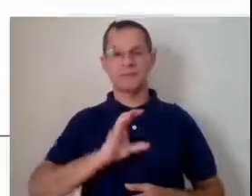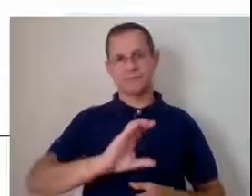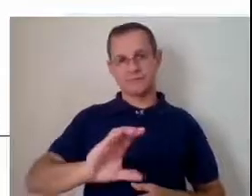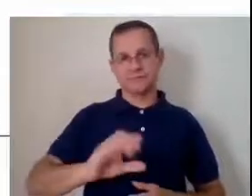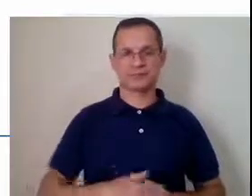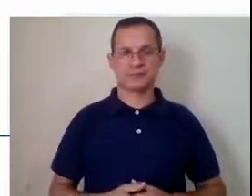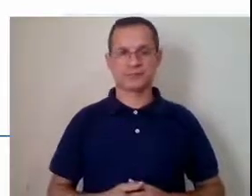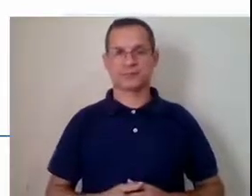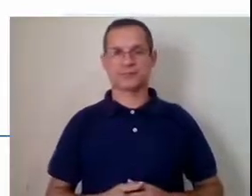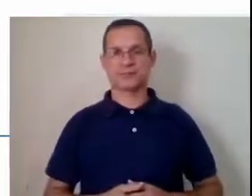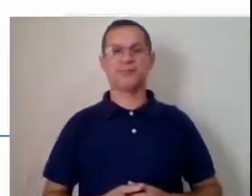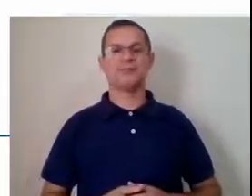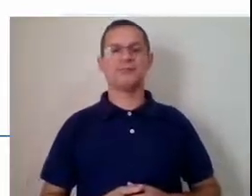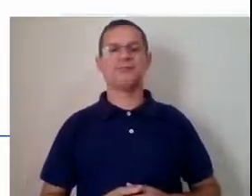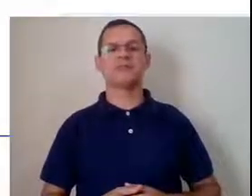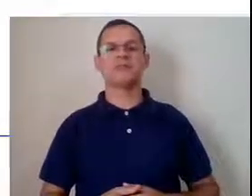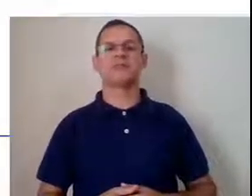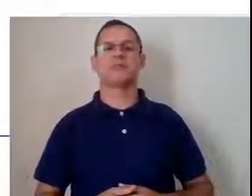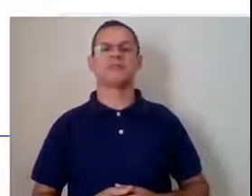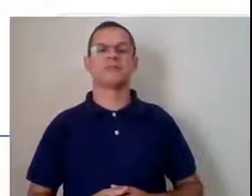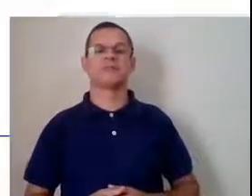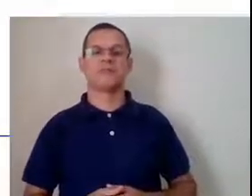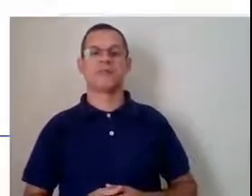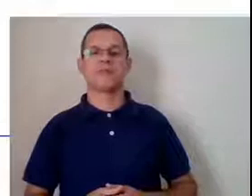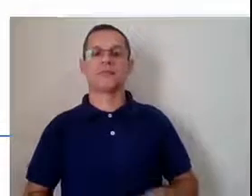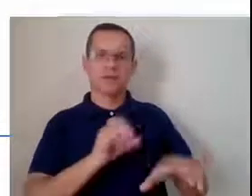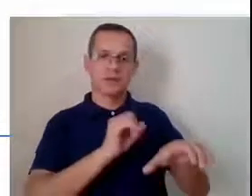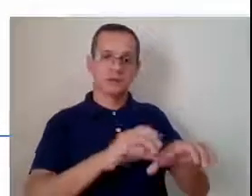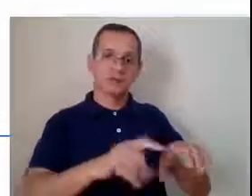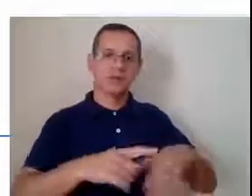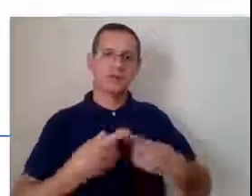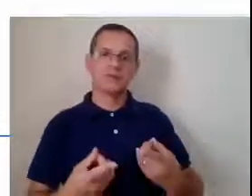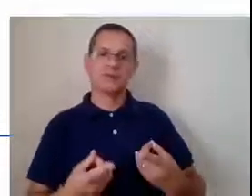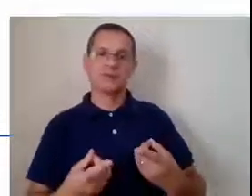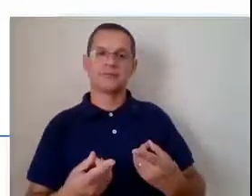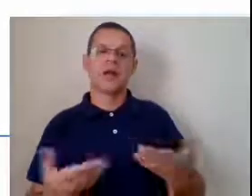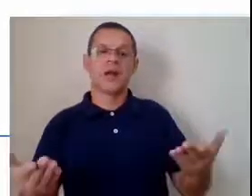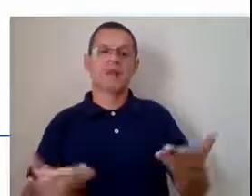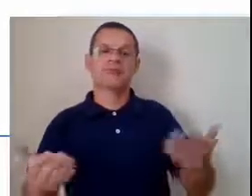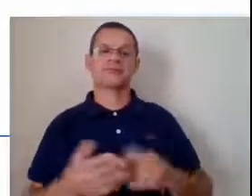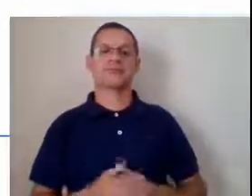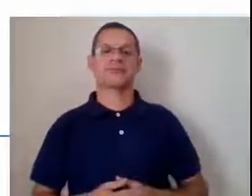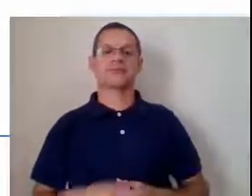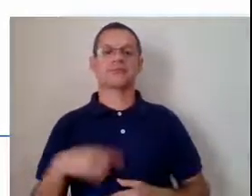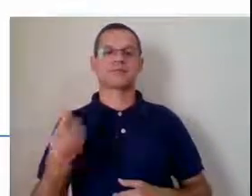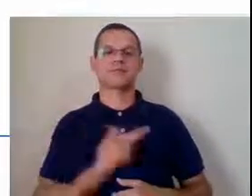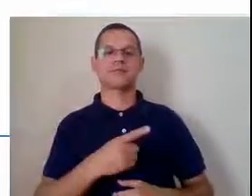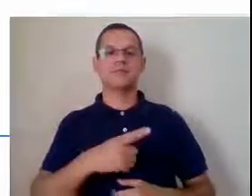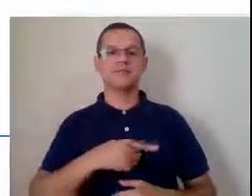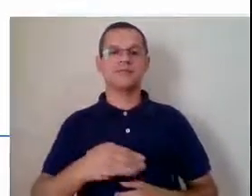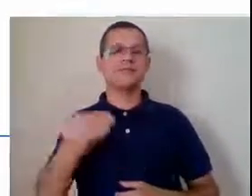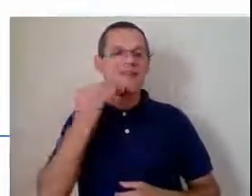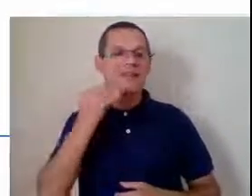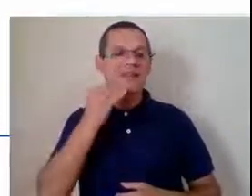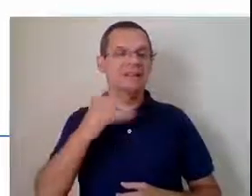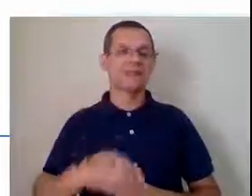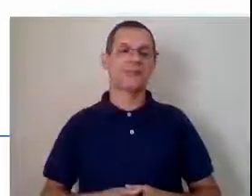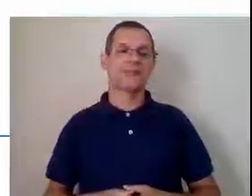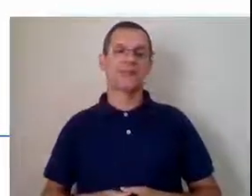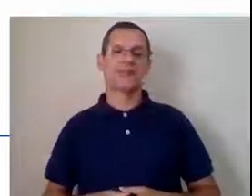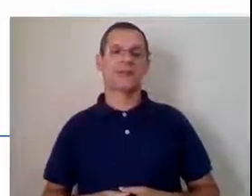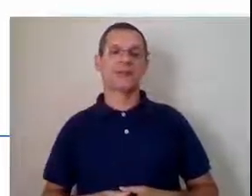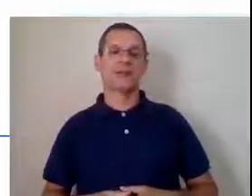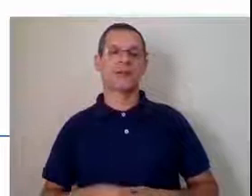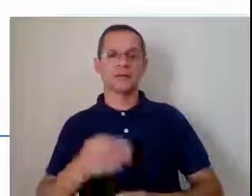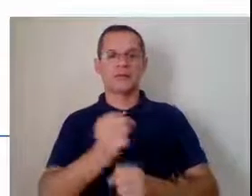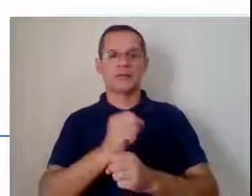investidos em saneamento básico, tá? Agora, nós vemos claramente que na passagem